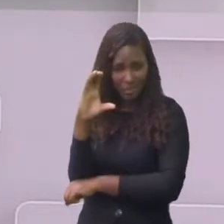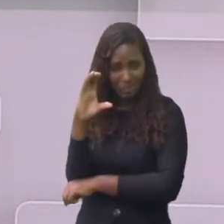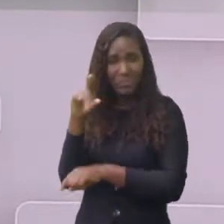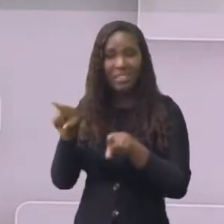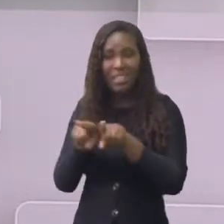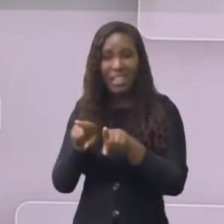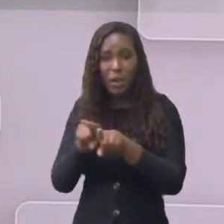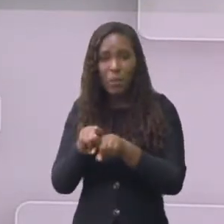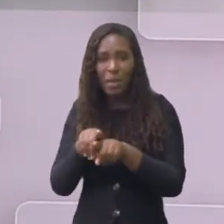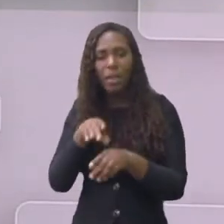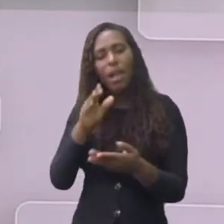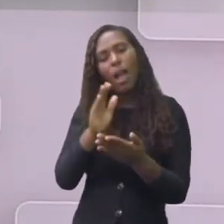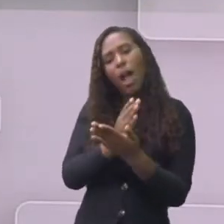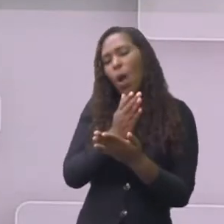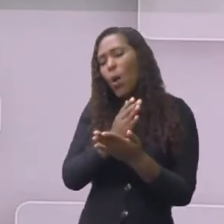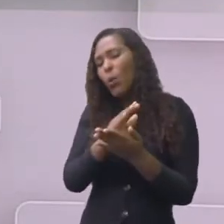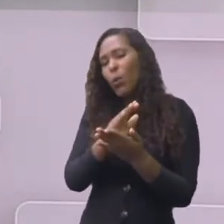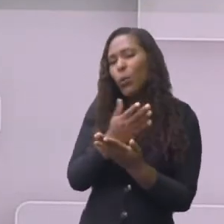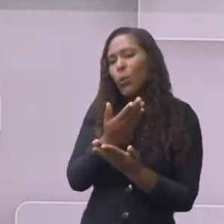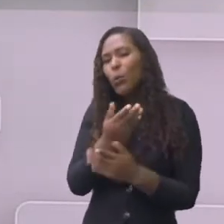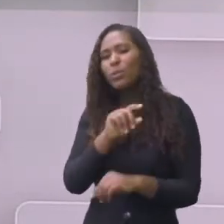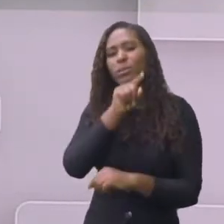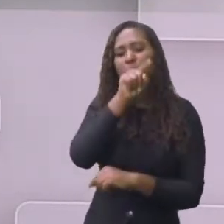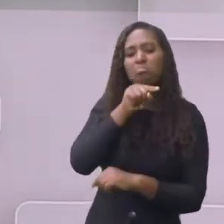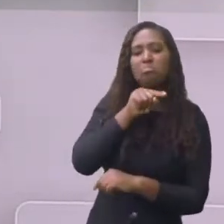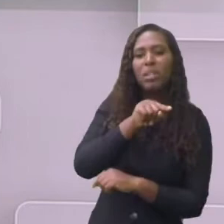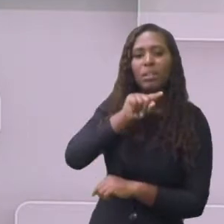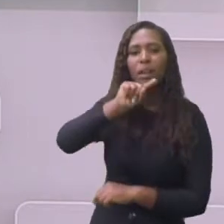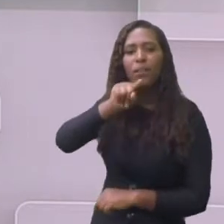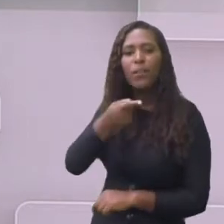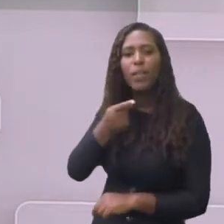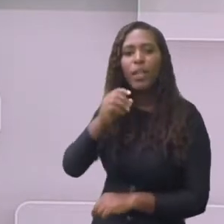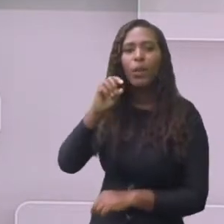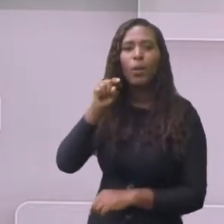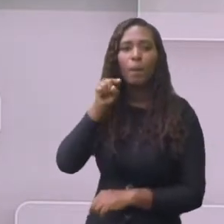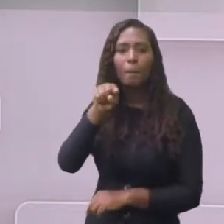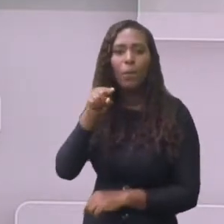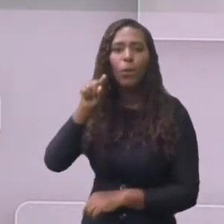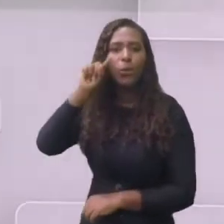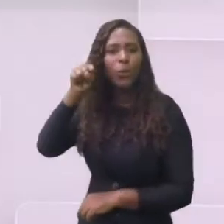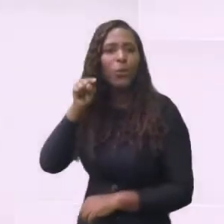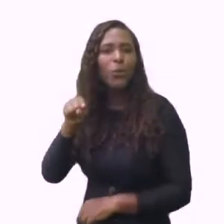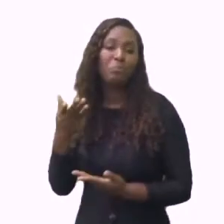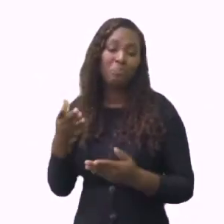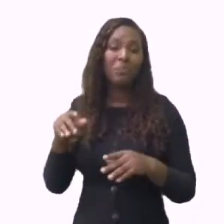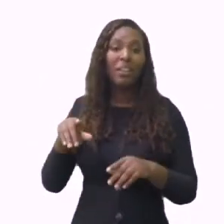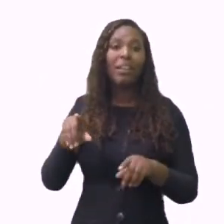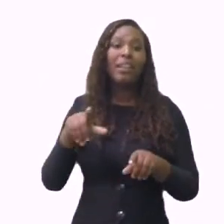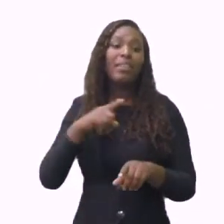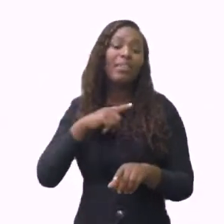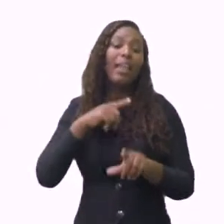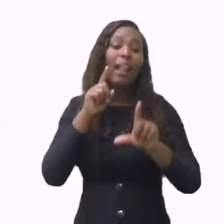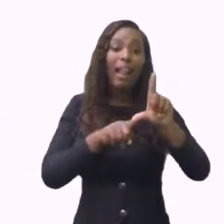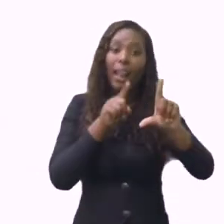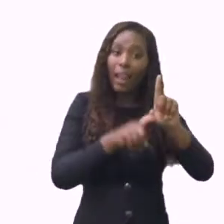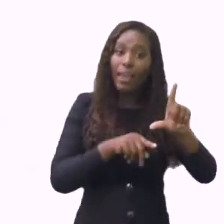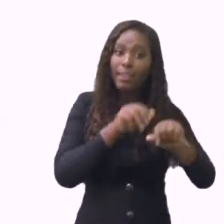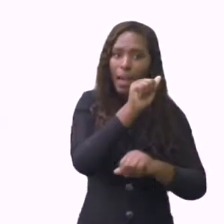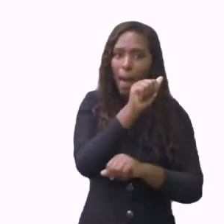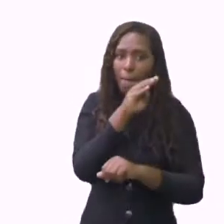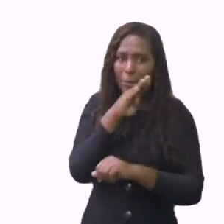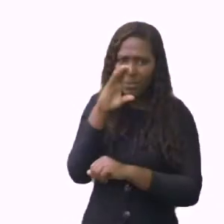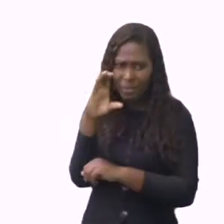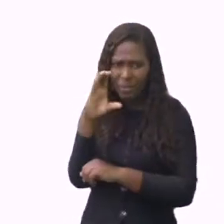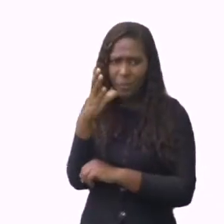vocês observarem o nosso slide, a gente tem aí algumas letras do alfabeto. As letras do alfabeto, elas são sinais